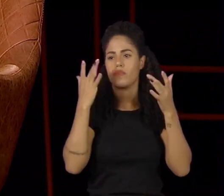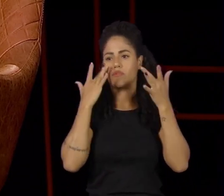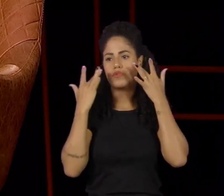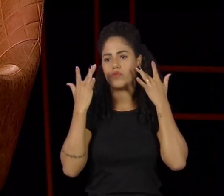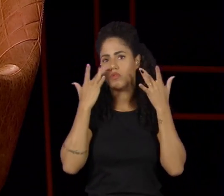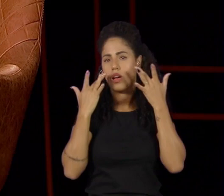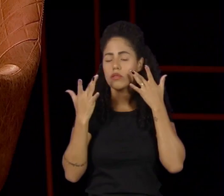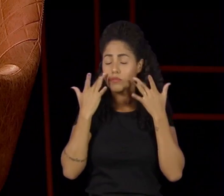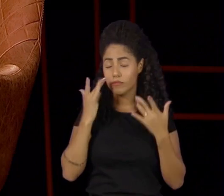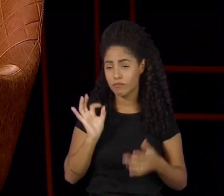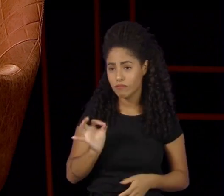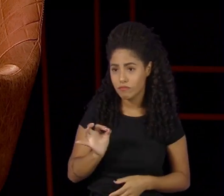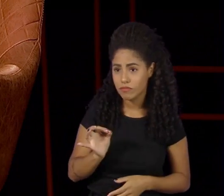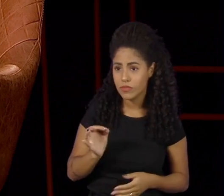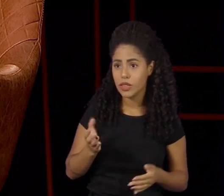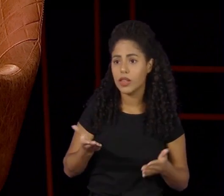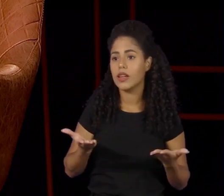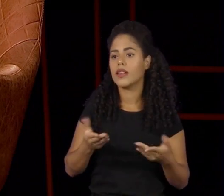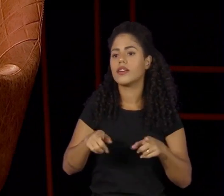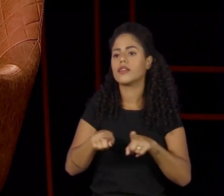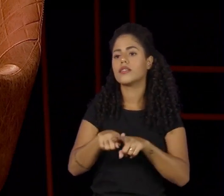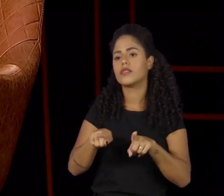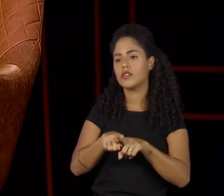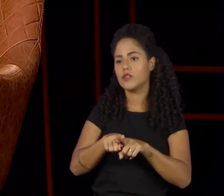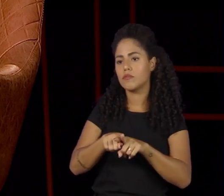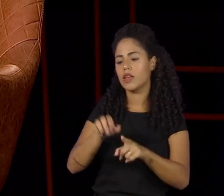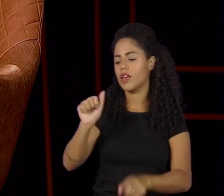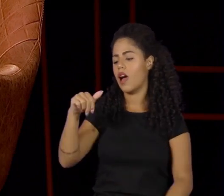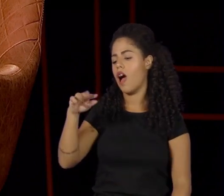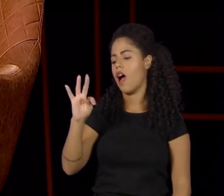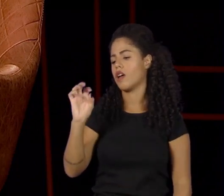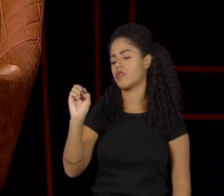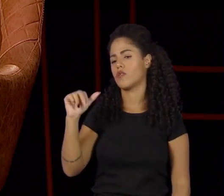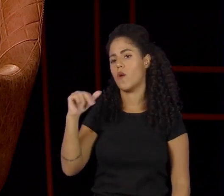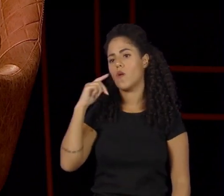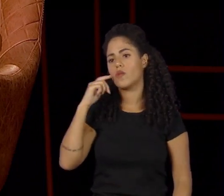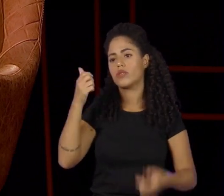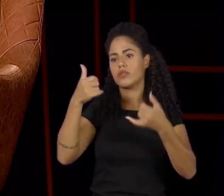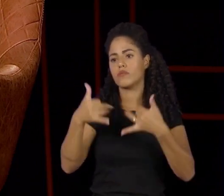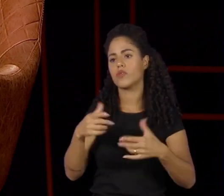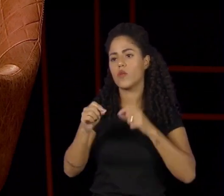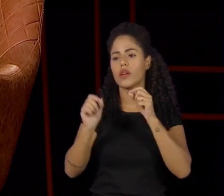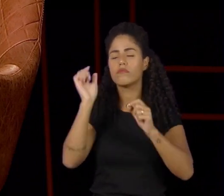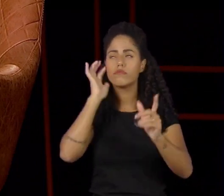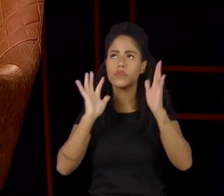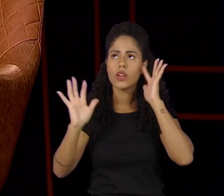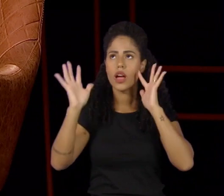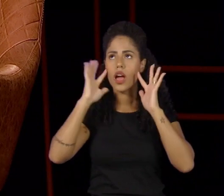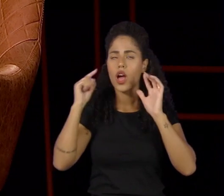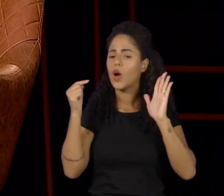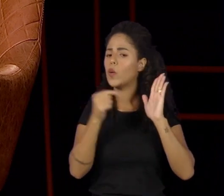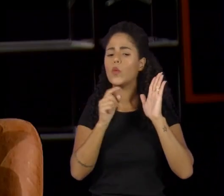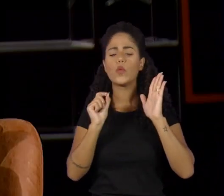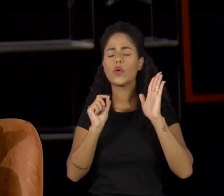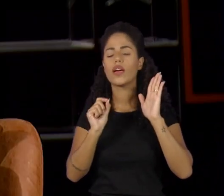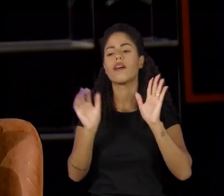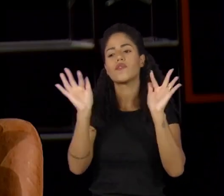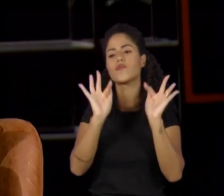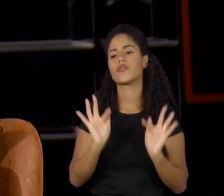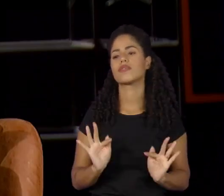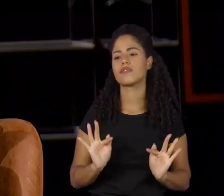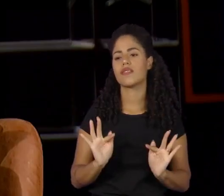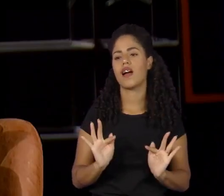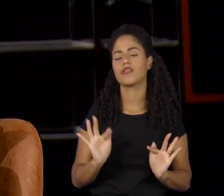E o Tchekhov disse que o que era uma ilusão, uma felicidade? A felicidade talvez seja uma